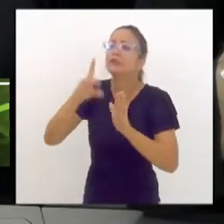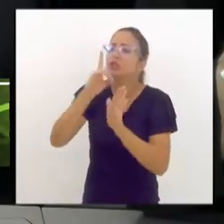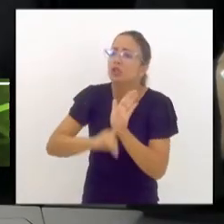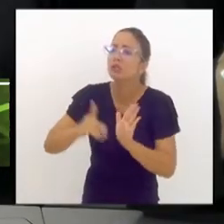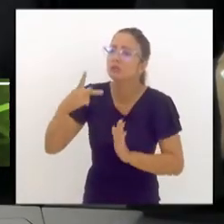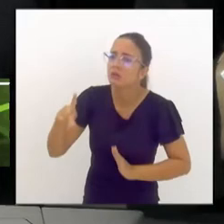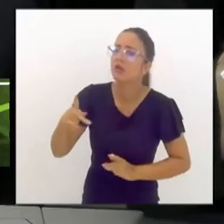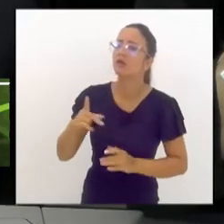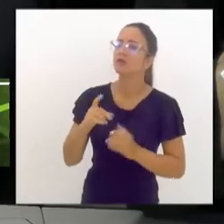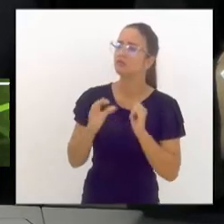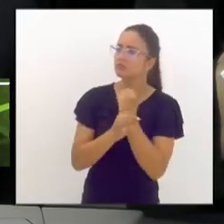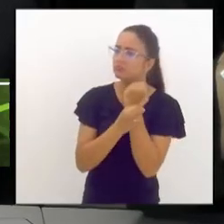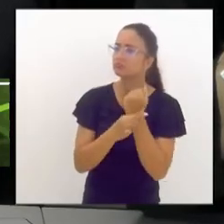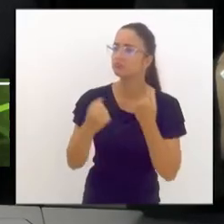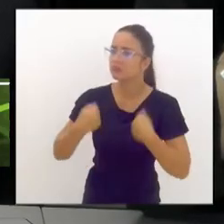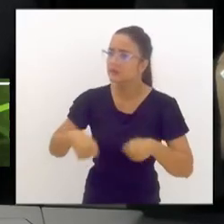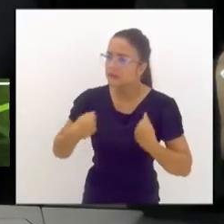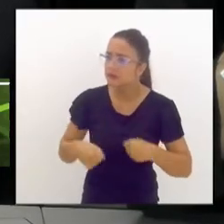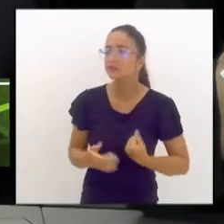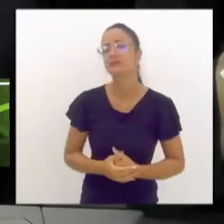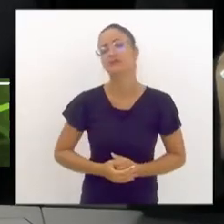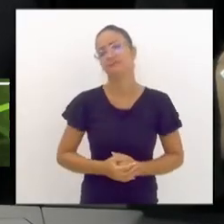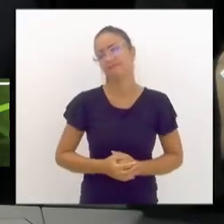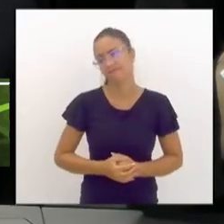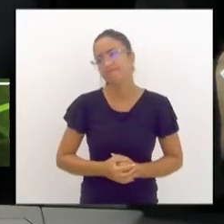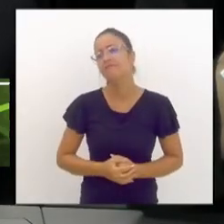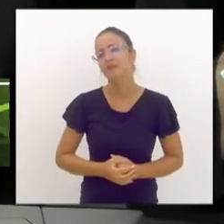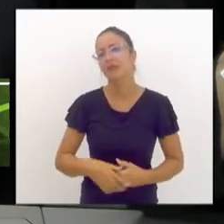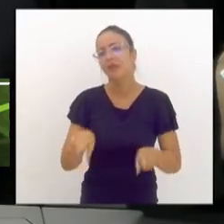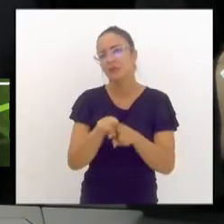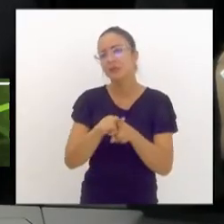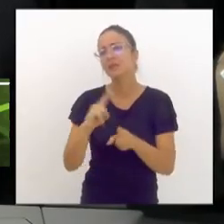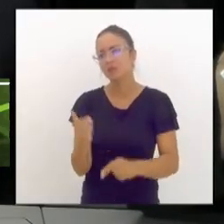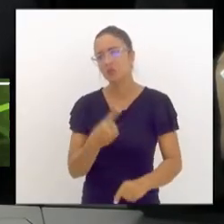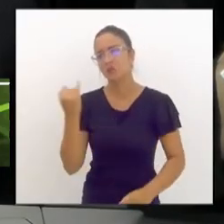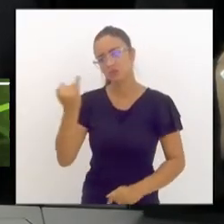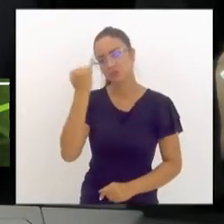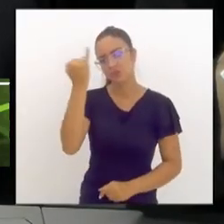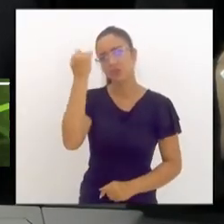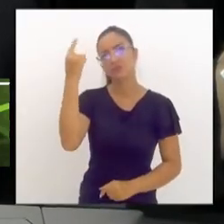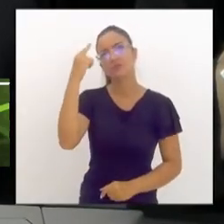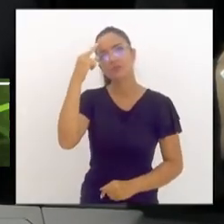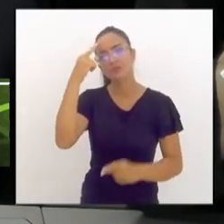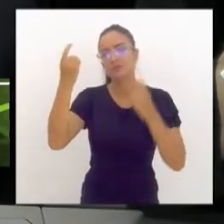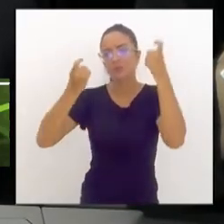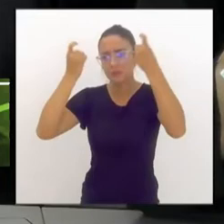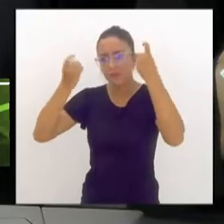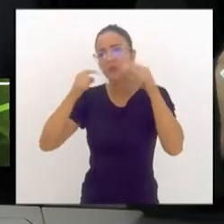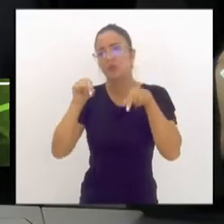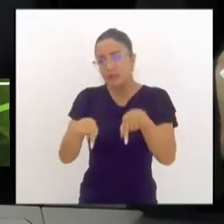garantido. Então, é importante, a gente tem sempre se preocupado sobre essa questão também, que não